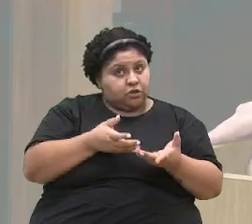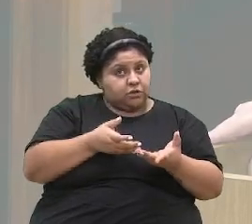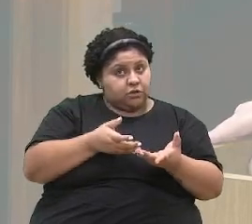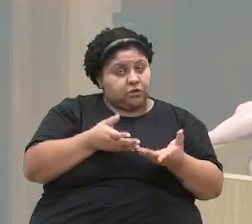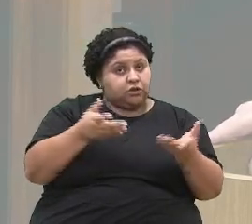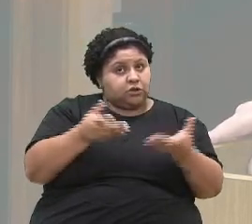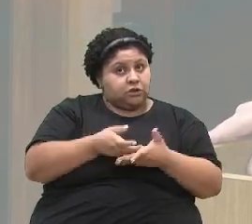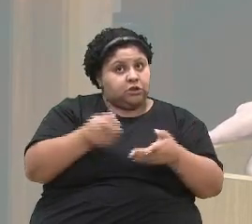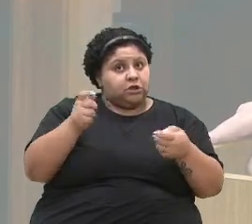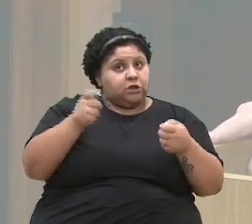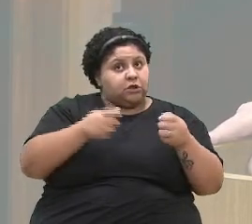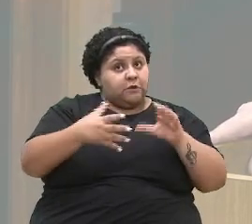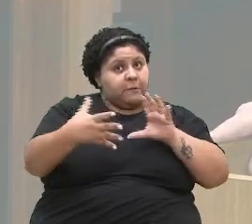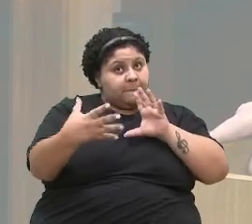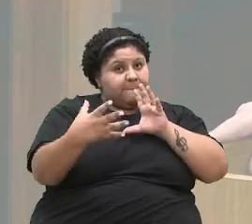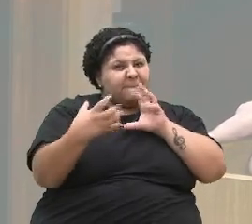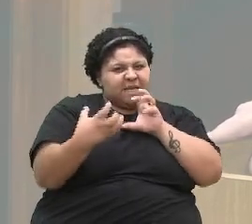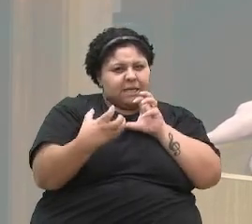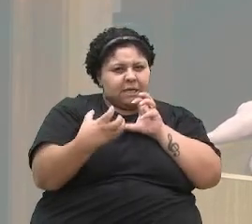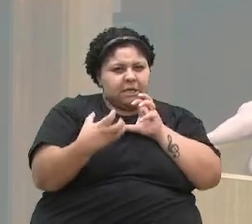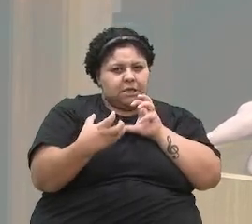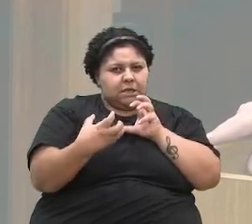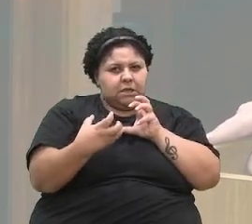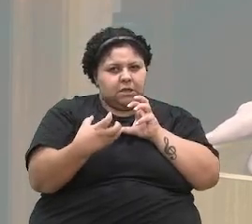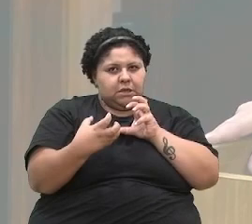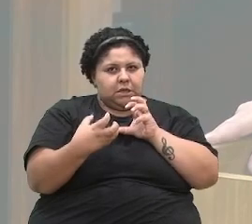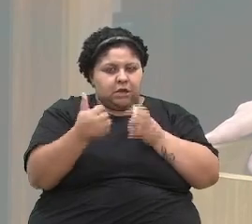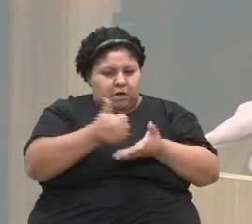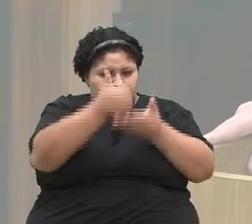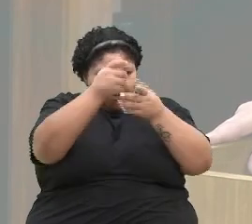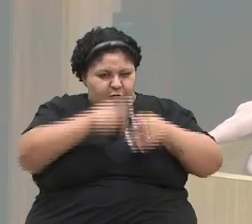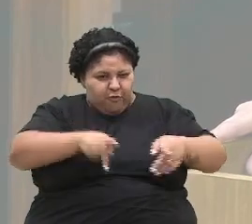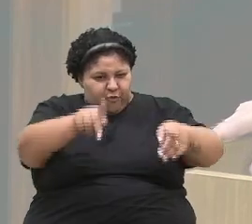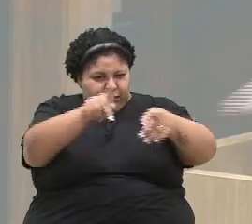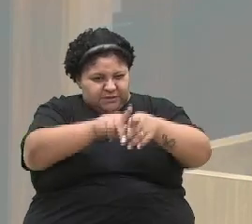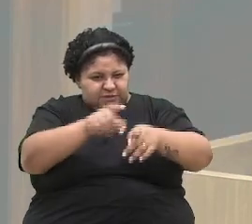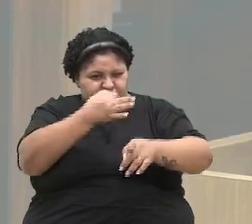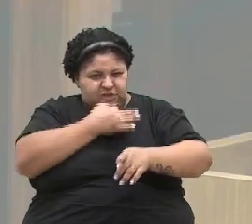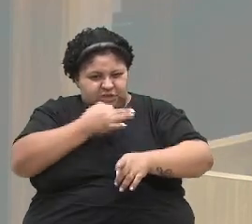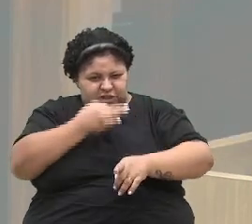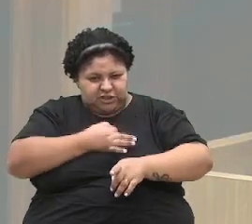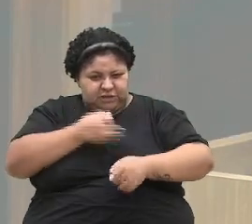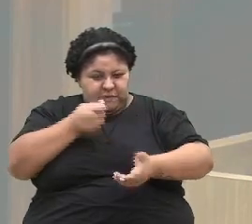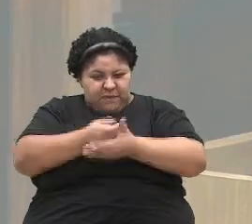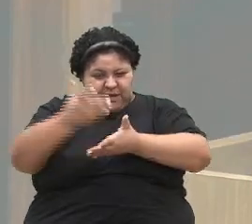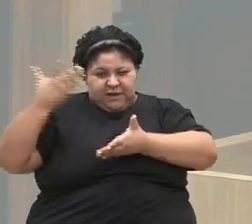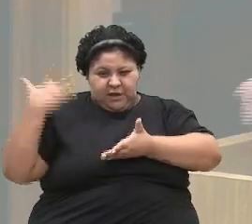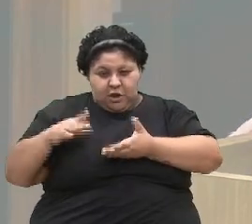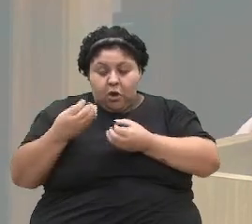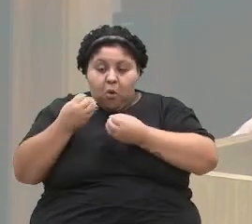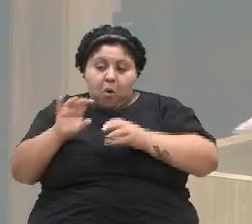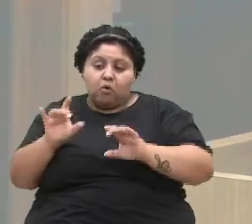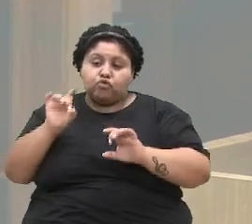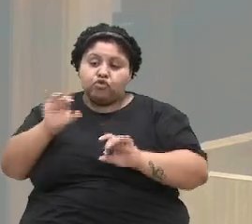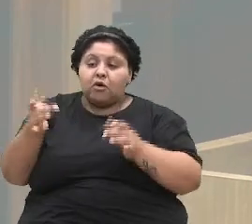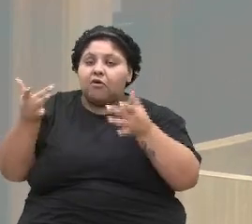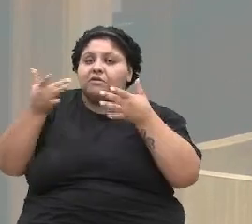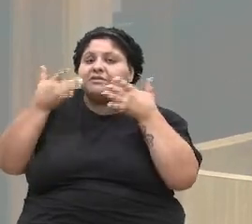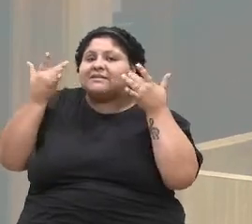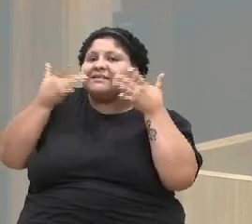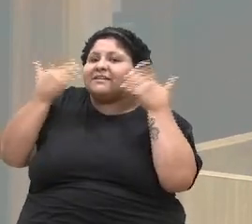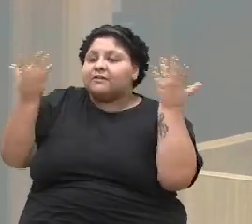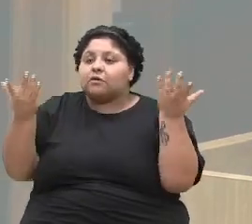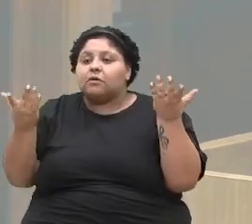briga pela população de Caxias, que está pagando mais caro no momento de dor, ou a gente fica fazendo teatrinho aqui. Não,